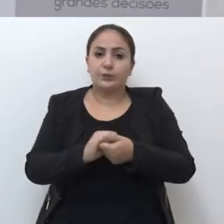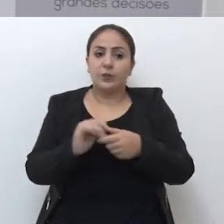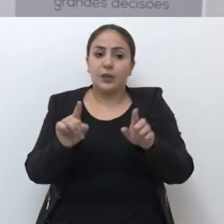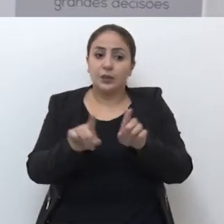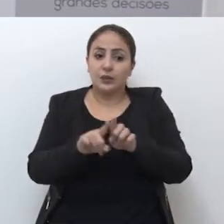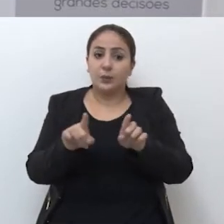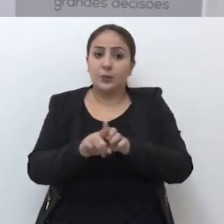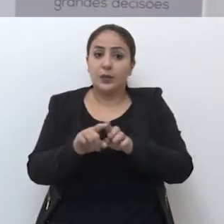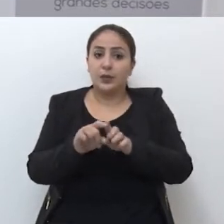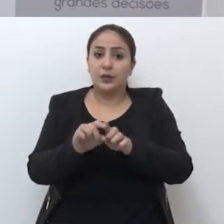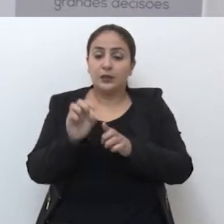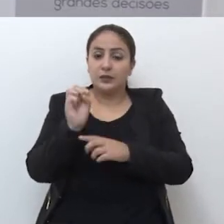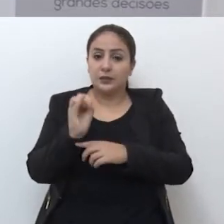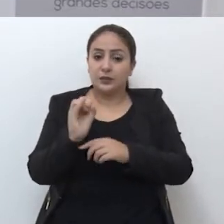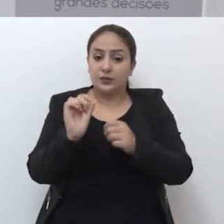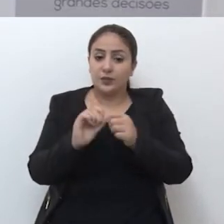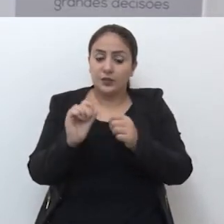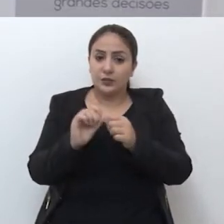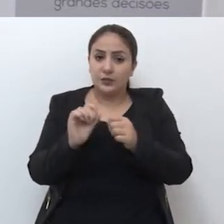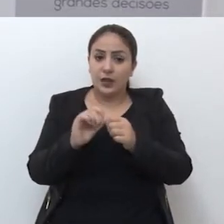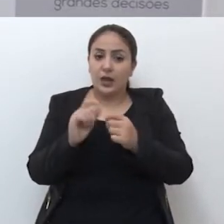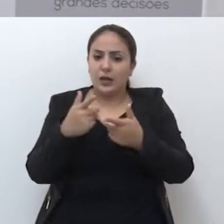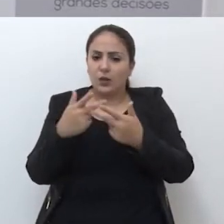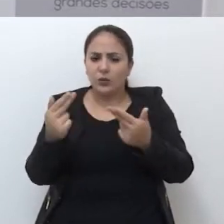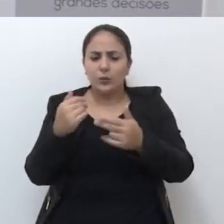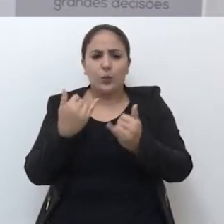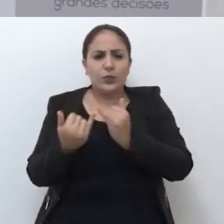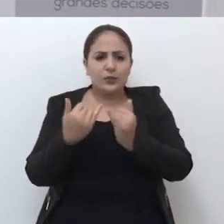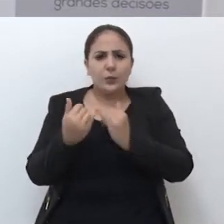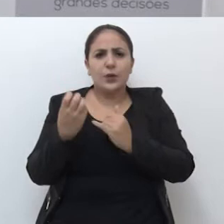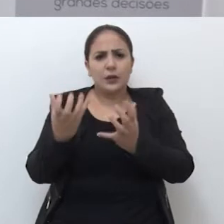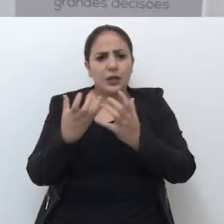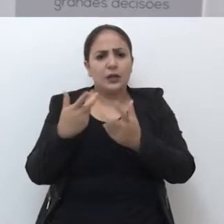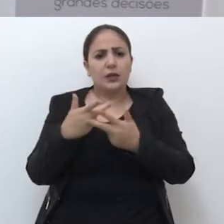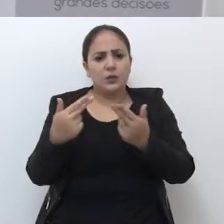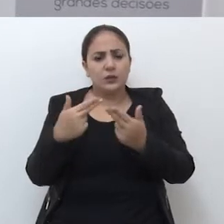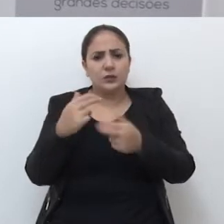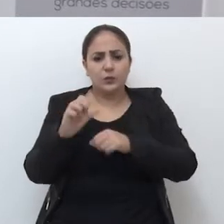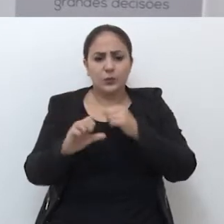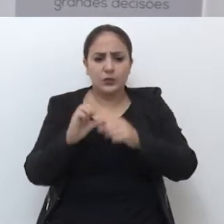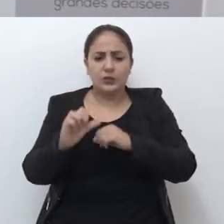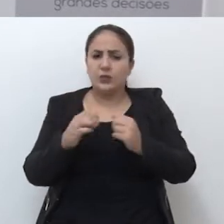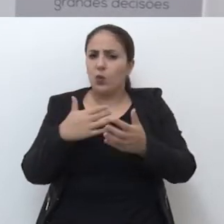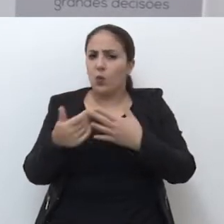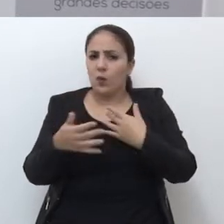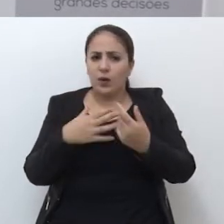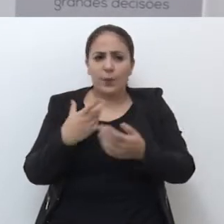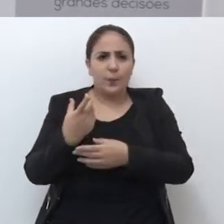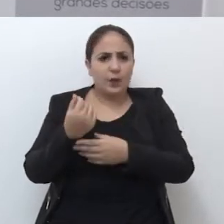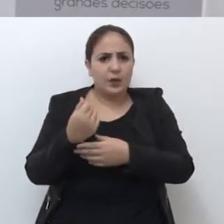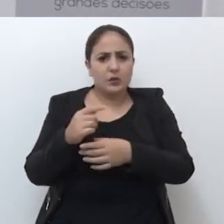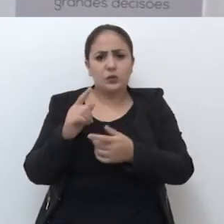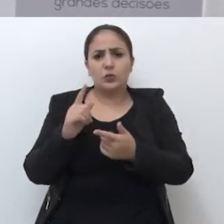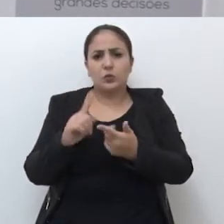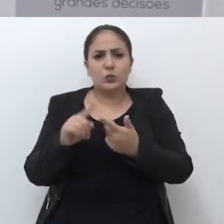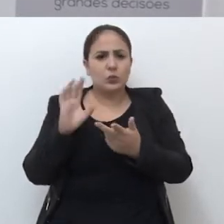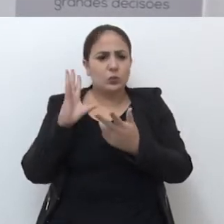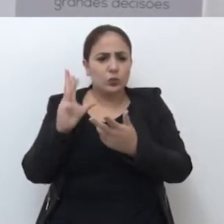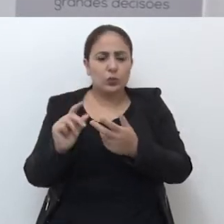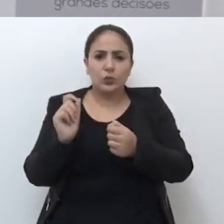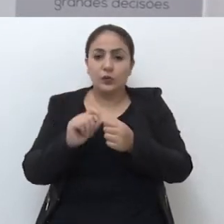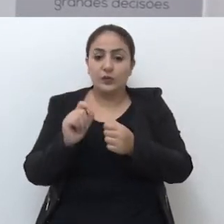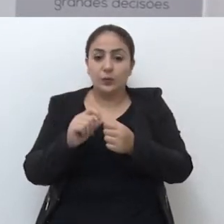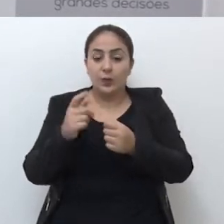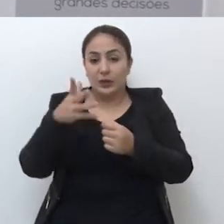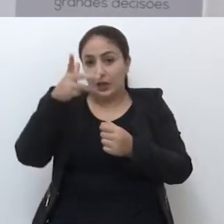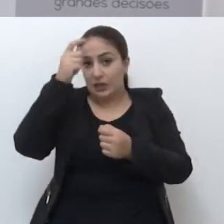sentido, é claro, o conservador se opõe àquele revolucionário, aquele que, por exemplo, quer que as mudanças ocorram a qualquer preço, a qualquer custo,